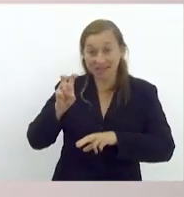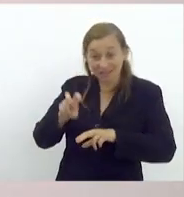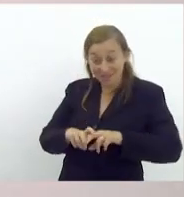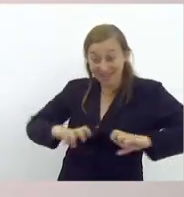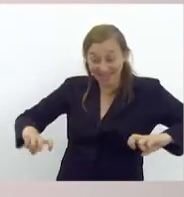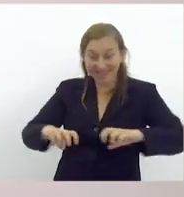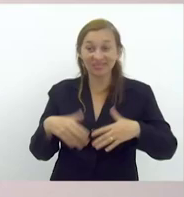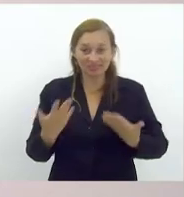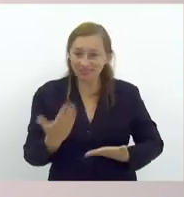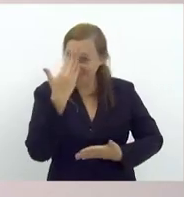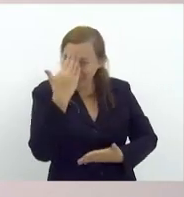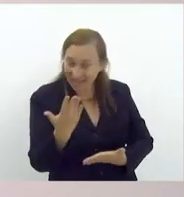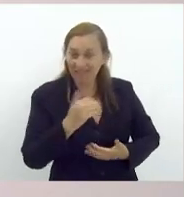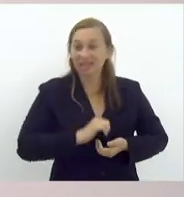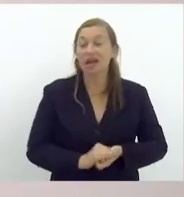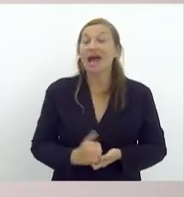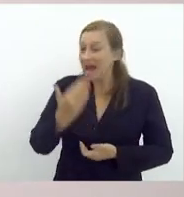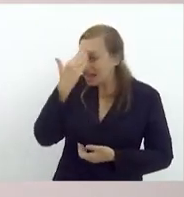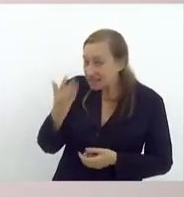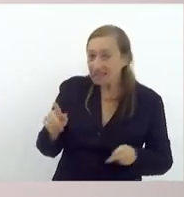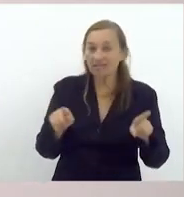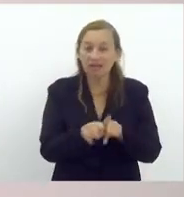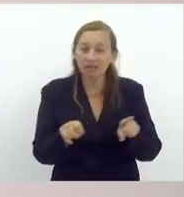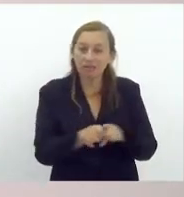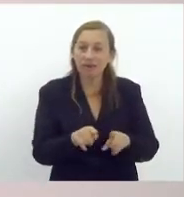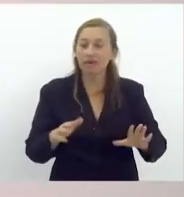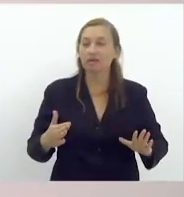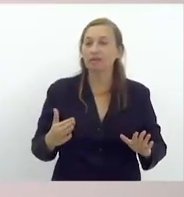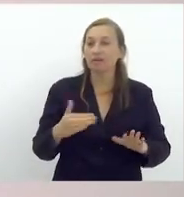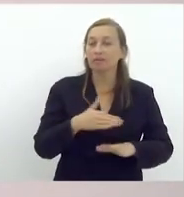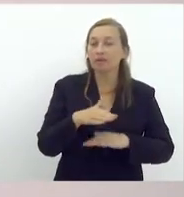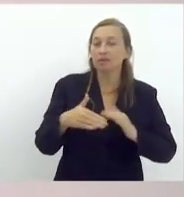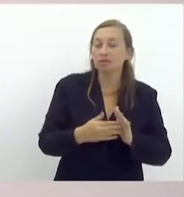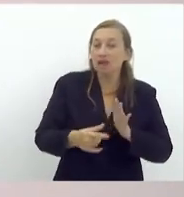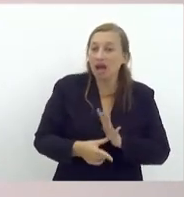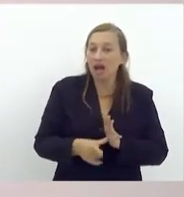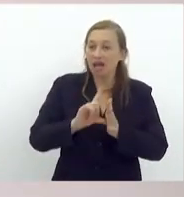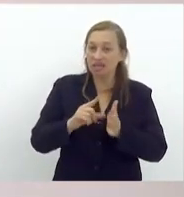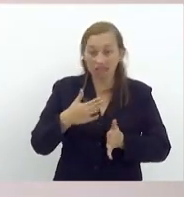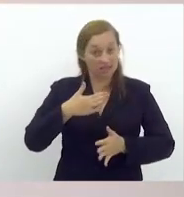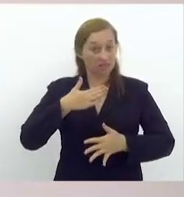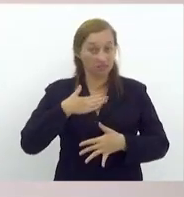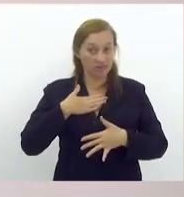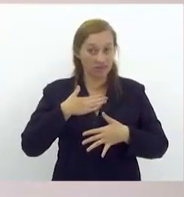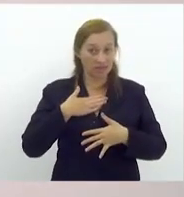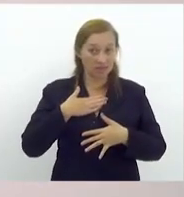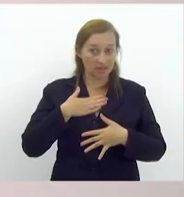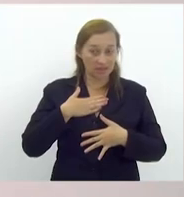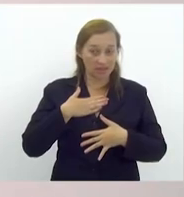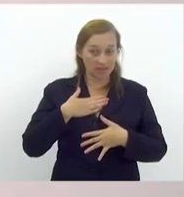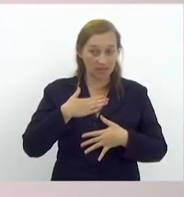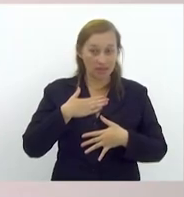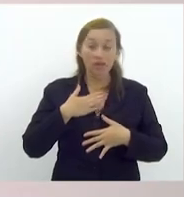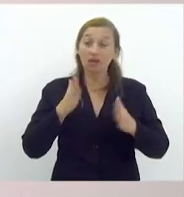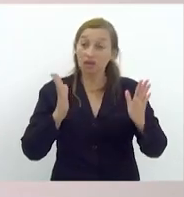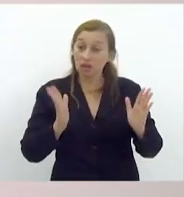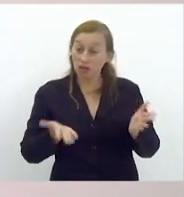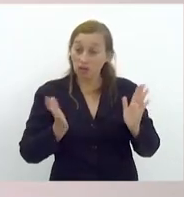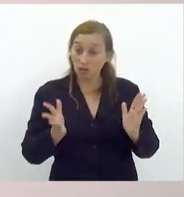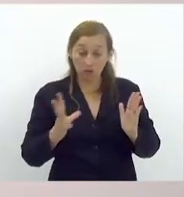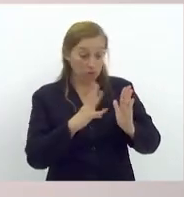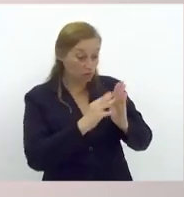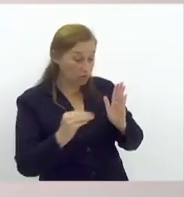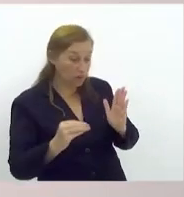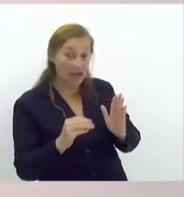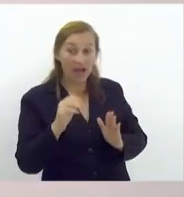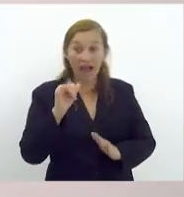obrigada agradeço também para quem elas estiveram antes de mim que me me fizeram tá aqui onde eu tô hoje Ayla